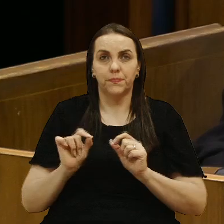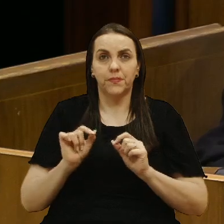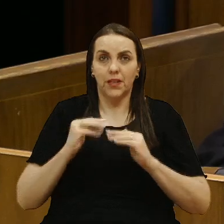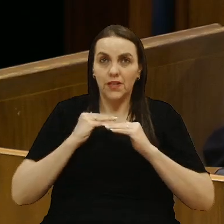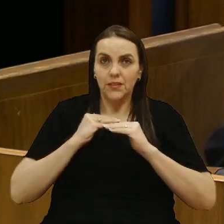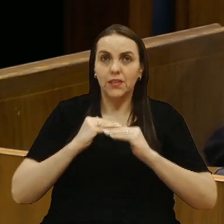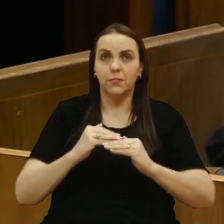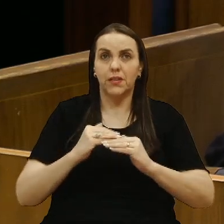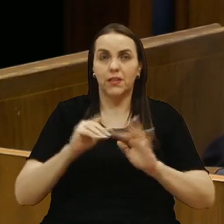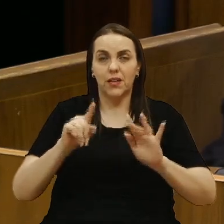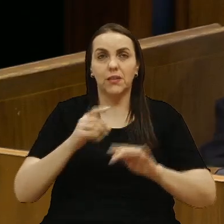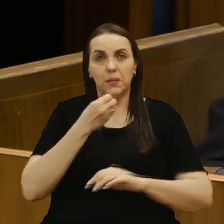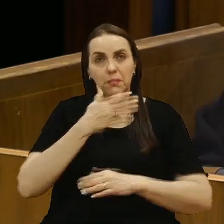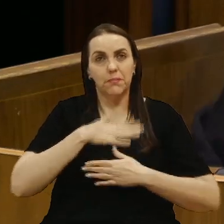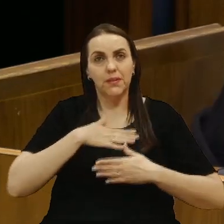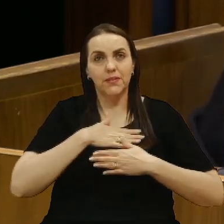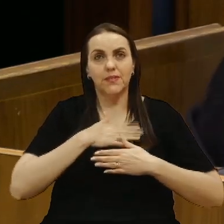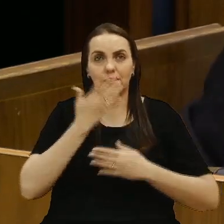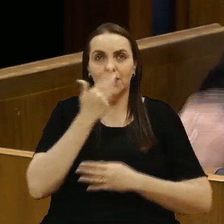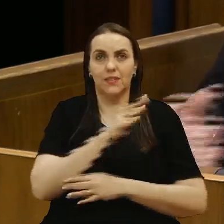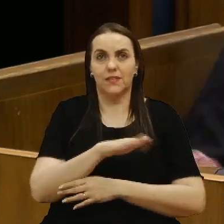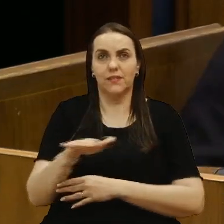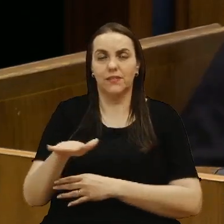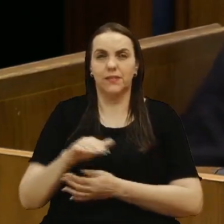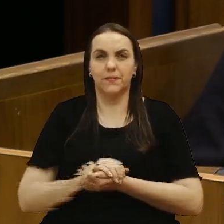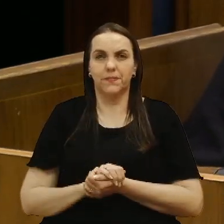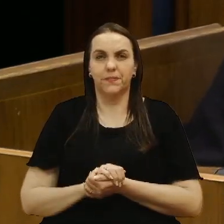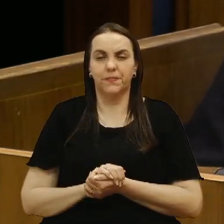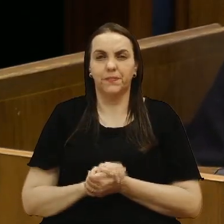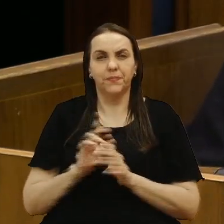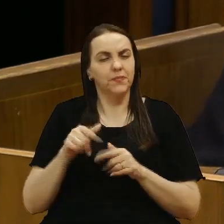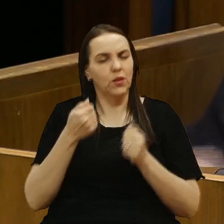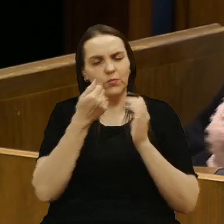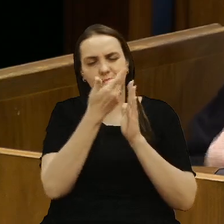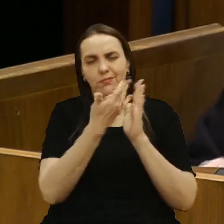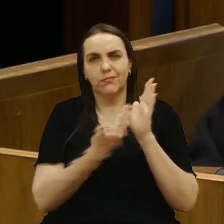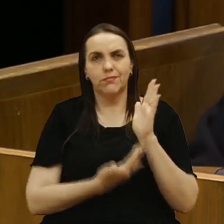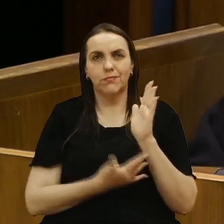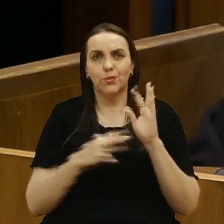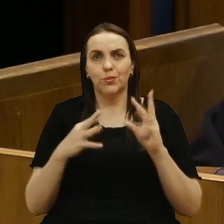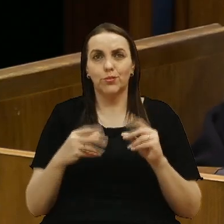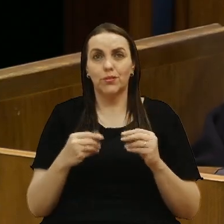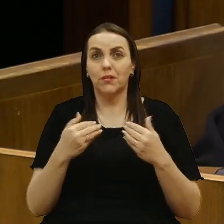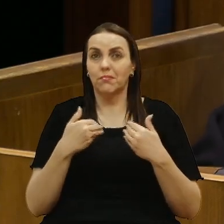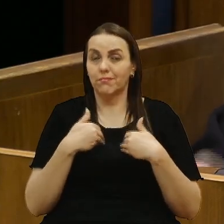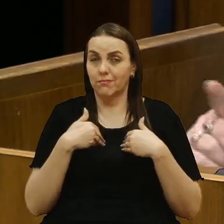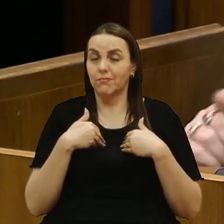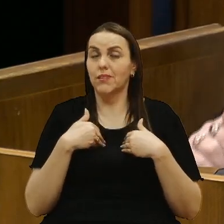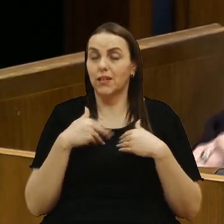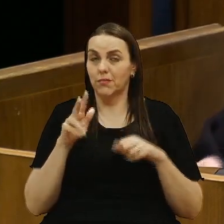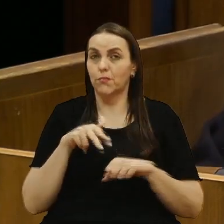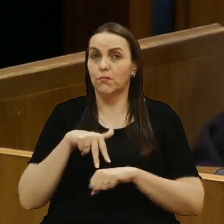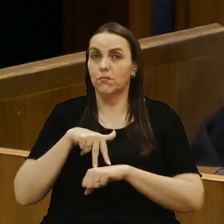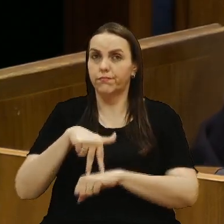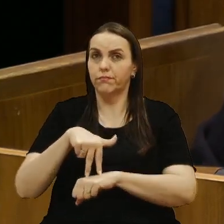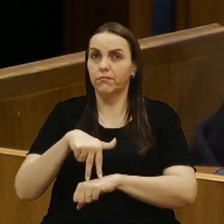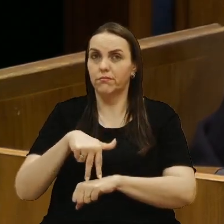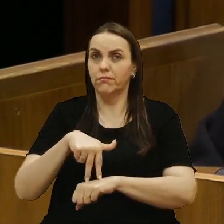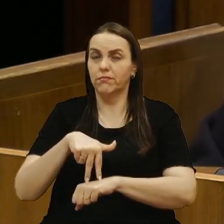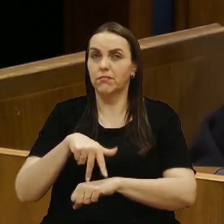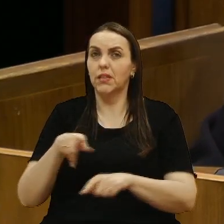estabilidade e bem-estar às crianças. Diante de tudo isso, deixo aqui meu posicionamento firme